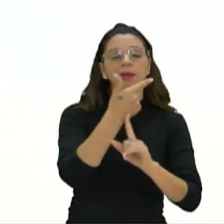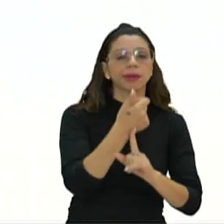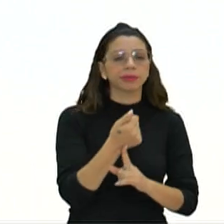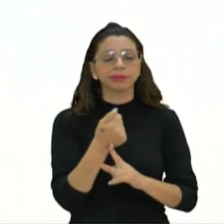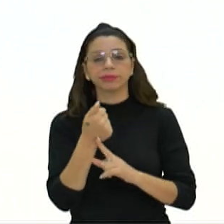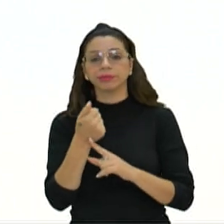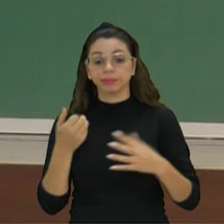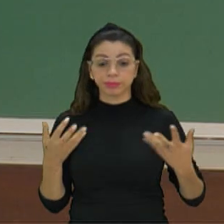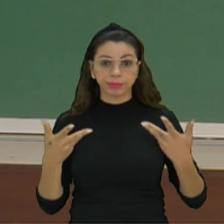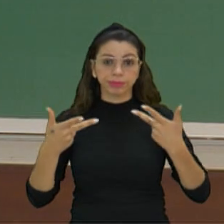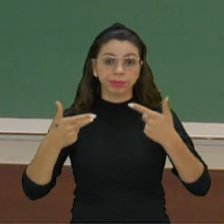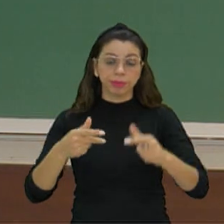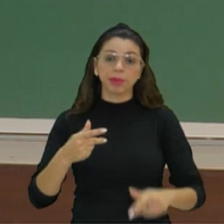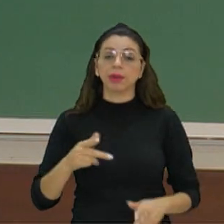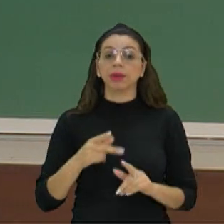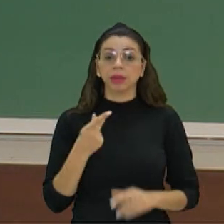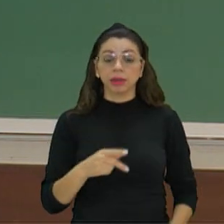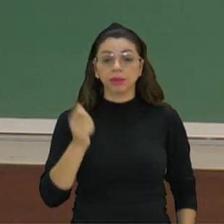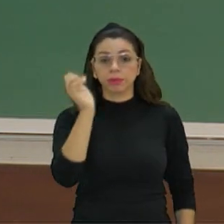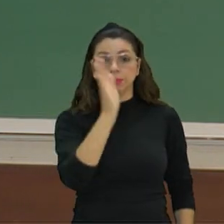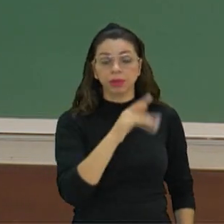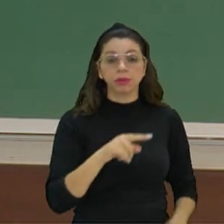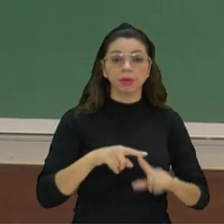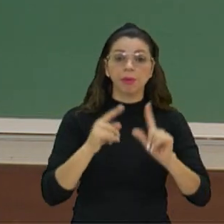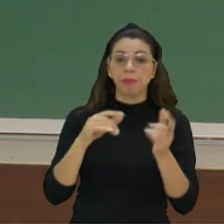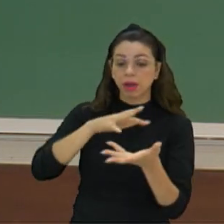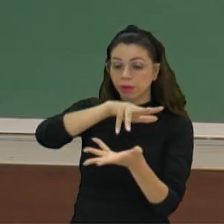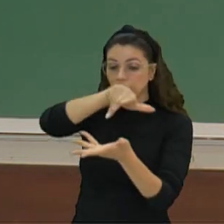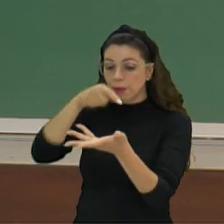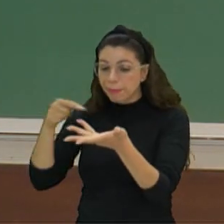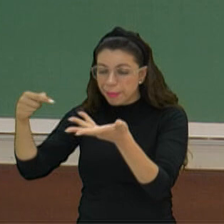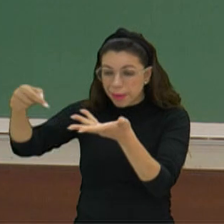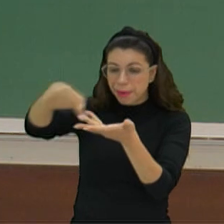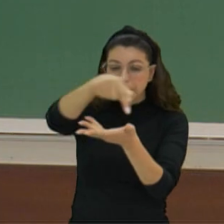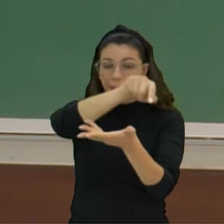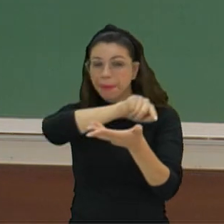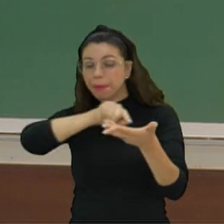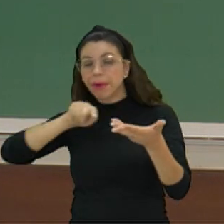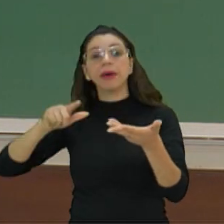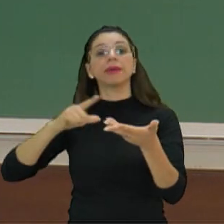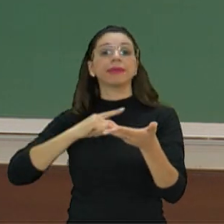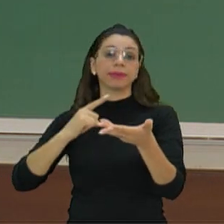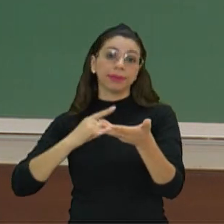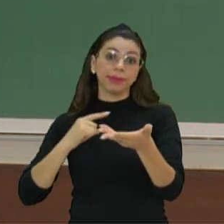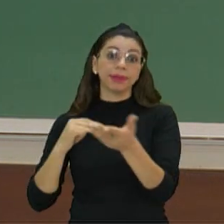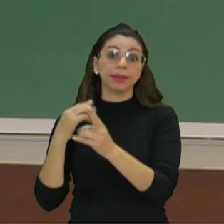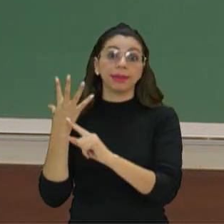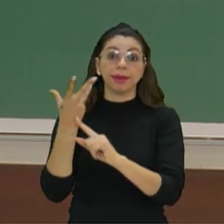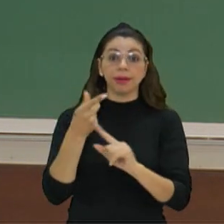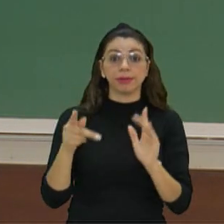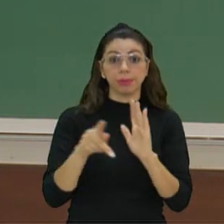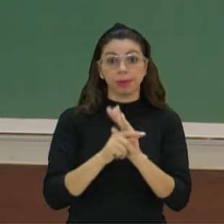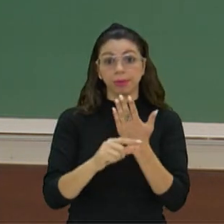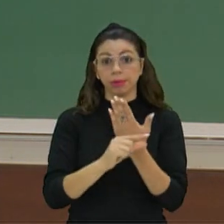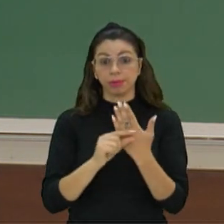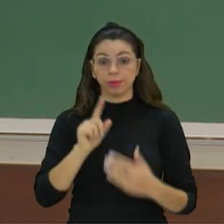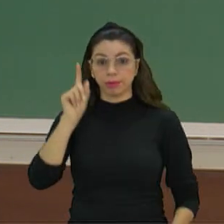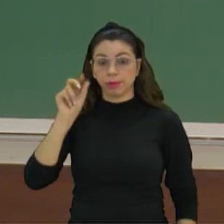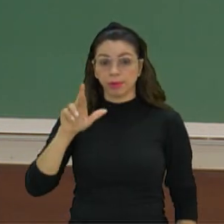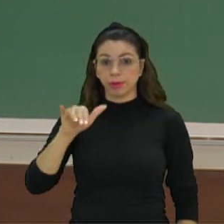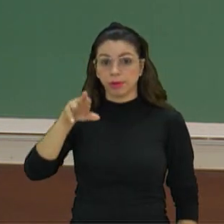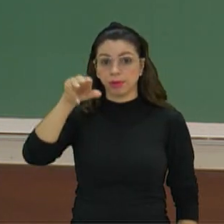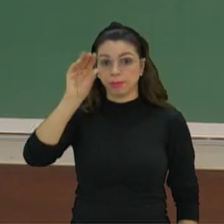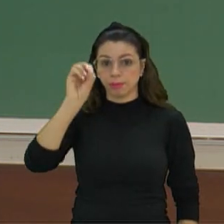ele faz não só no Brasil como no mundo inteiro. E a gente revisou a voz passiva. Para hoje,